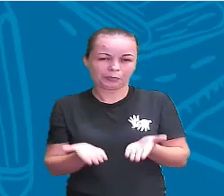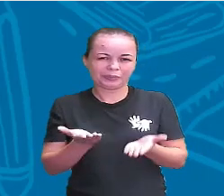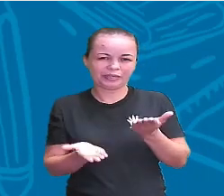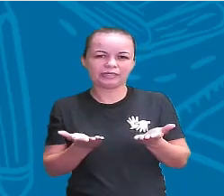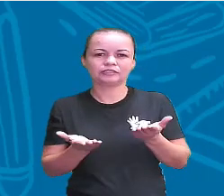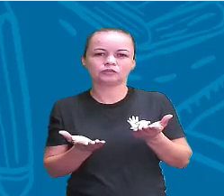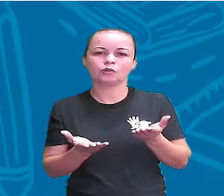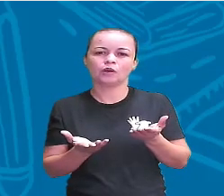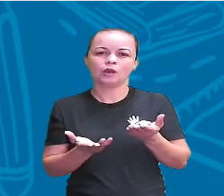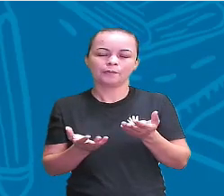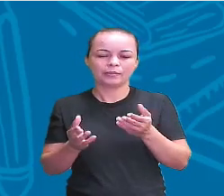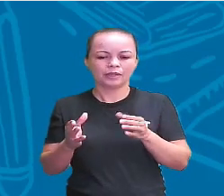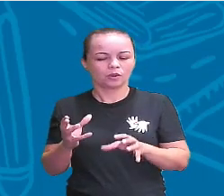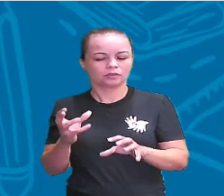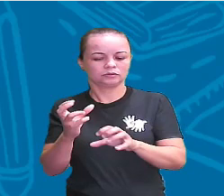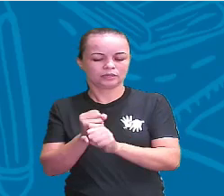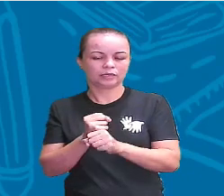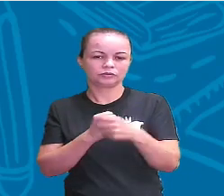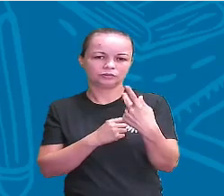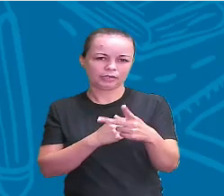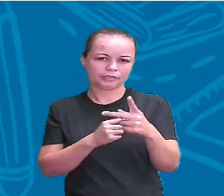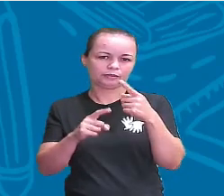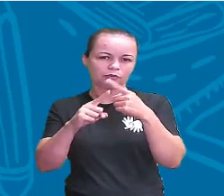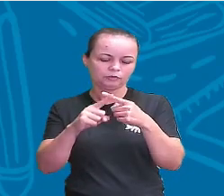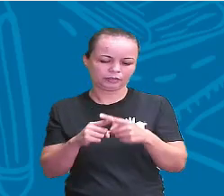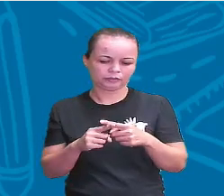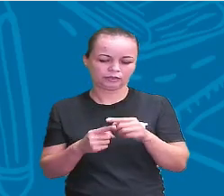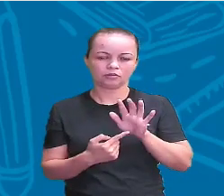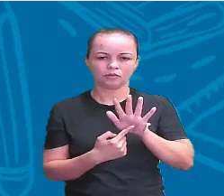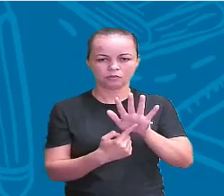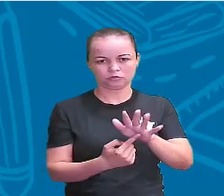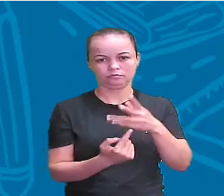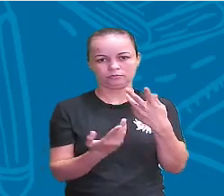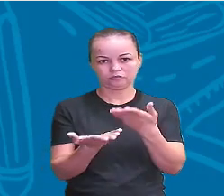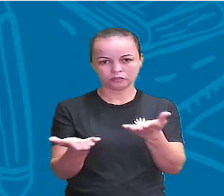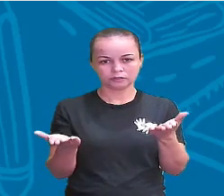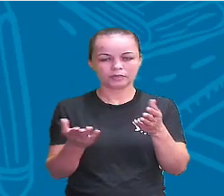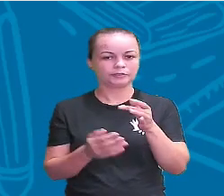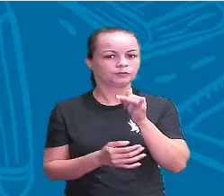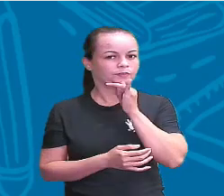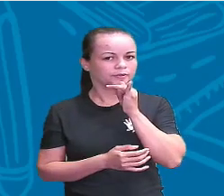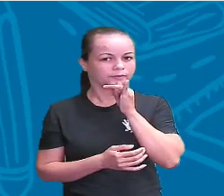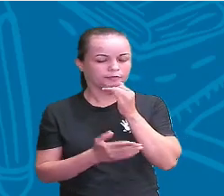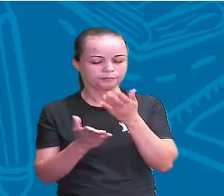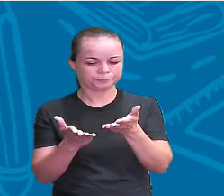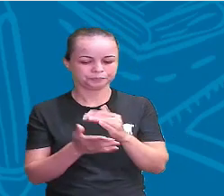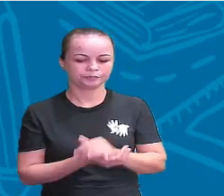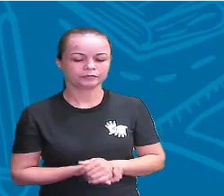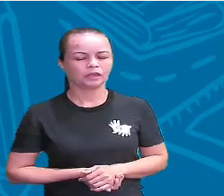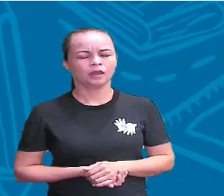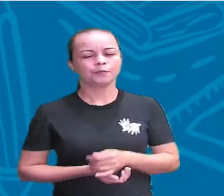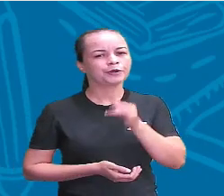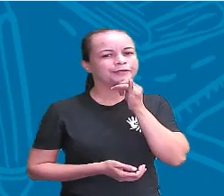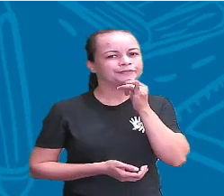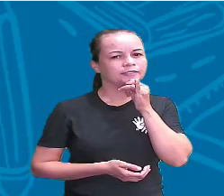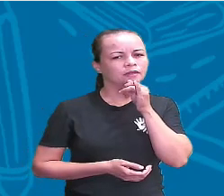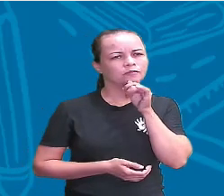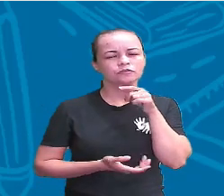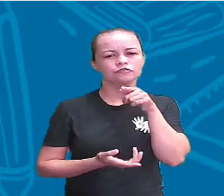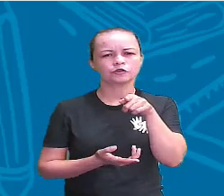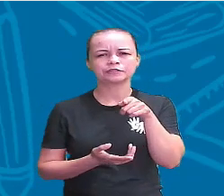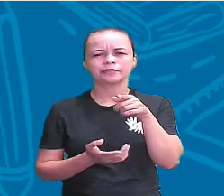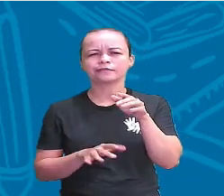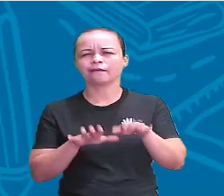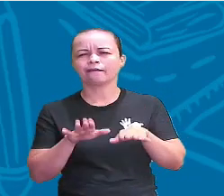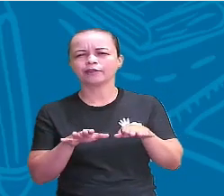Pelo resultado dessa multiplicação. E aí eu vou dar o exemplo aqui para vocês, tá certo? Vamos supor que você tenha